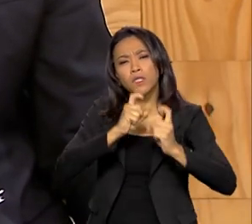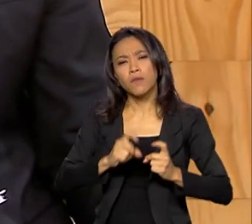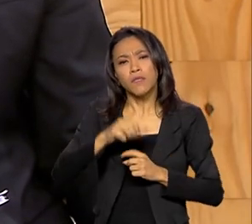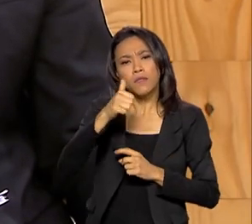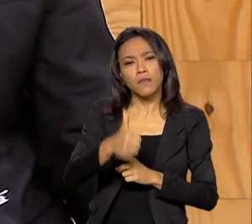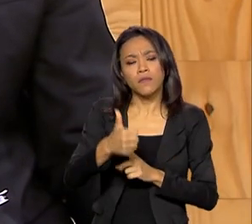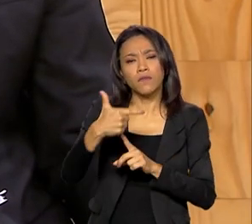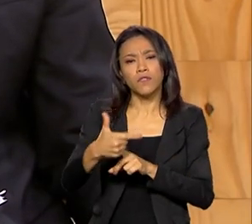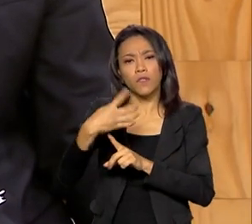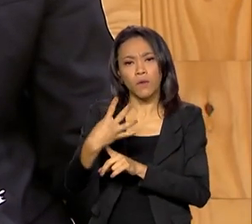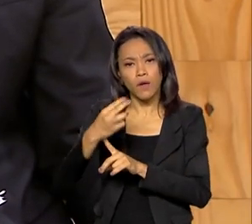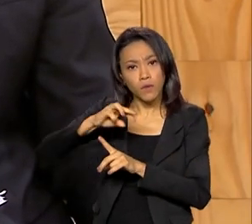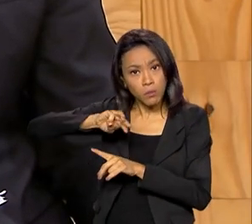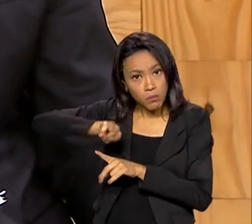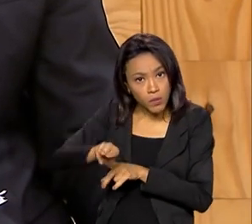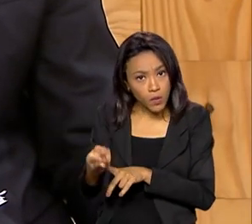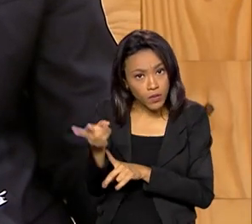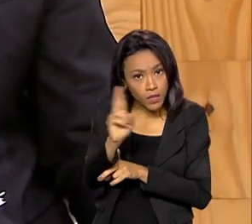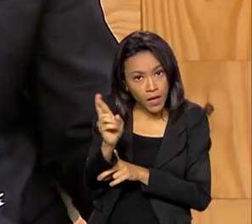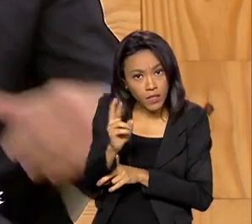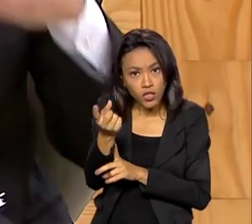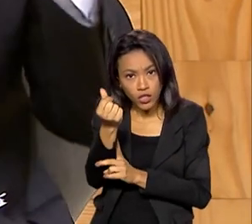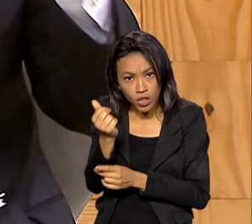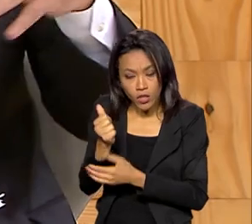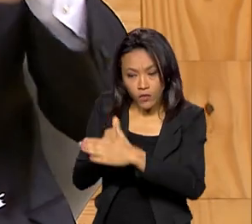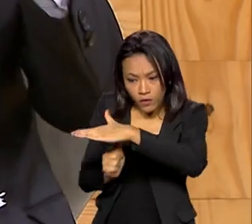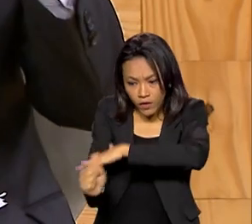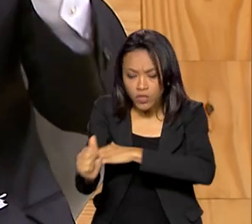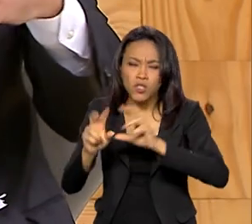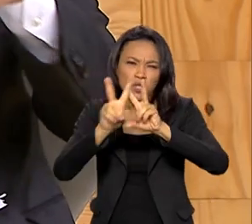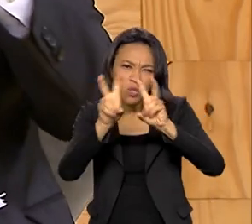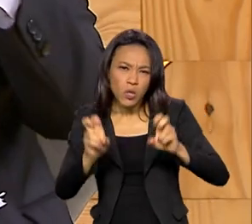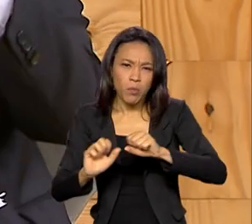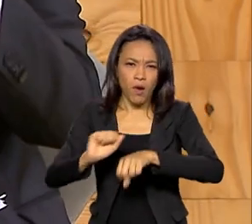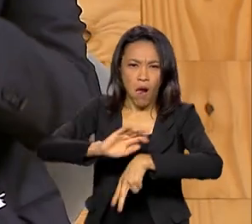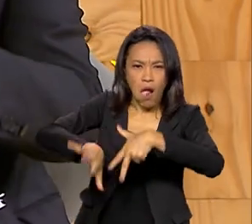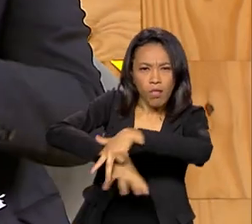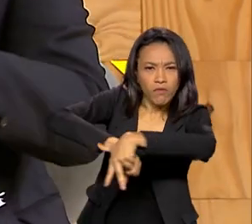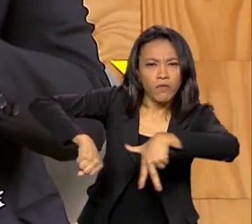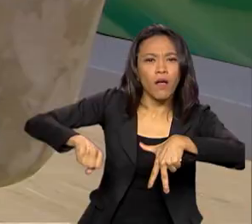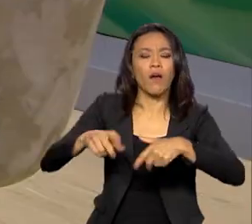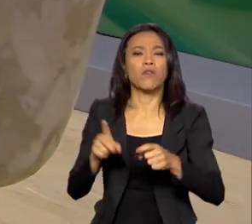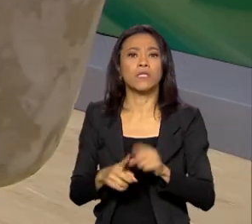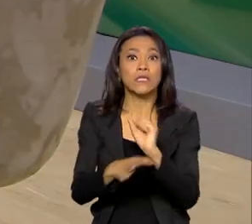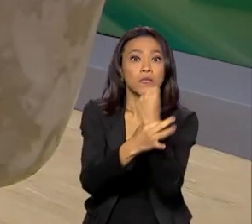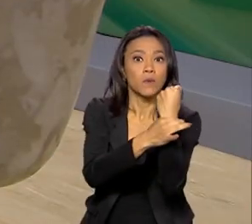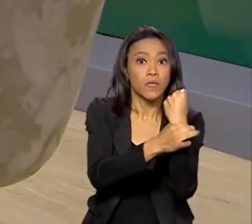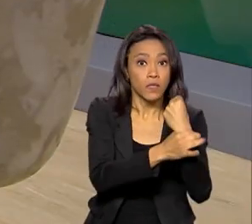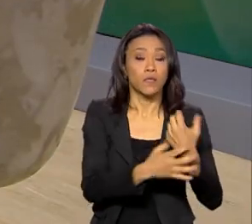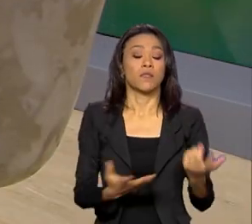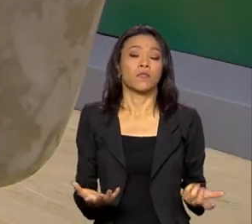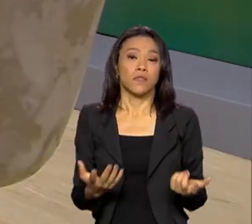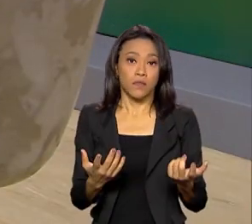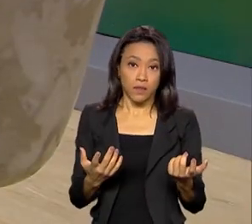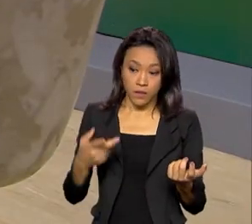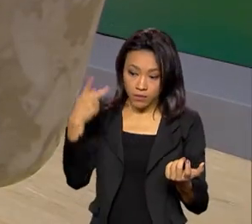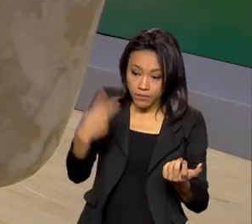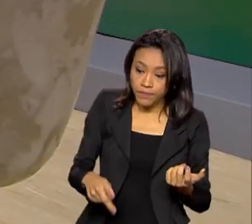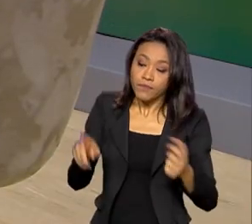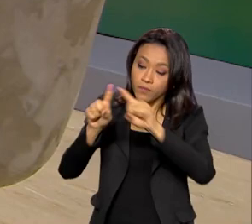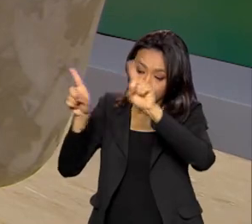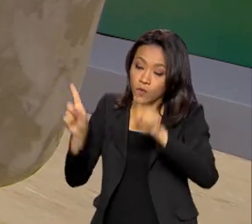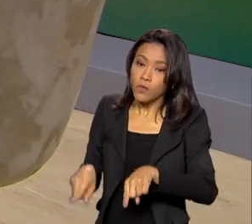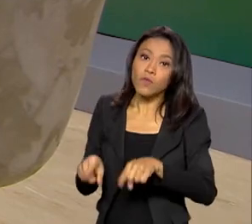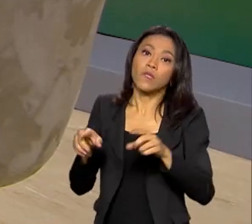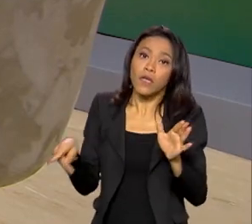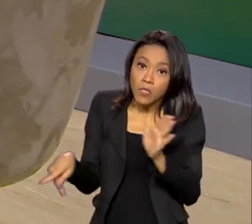124 milhões de reais em ações de combate a fraudes, corrupção, segurança dos funcionários dos Correios, da